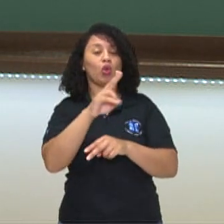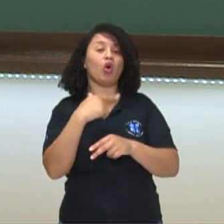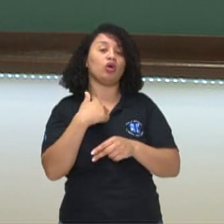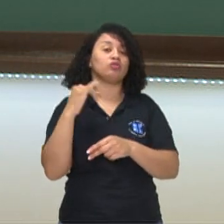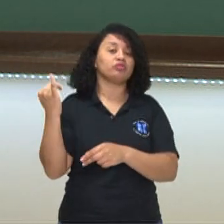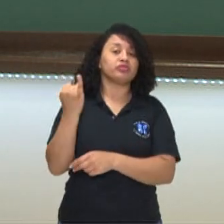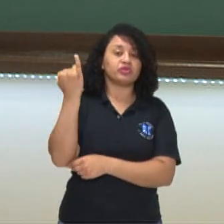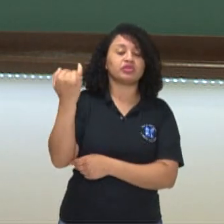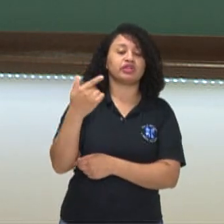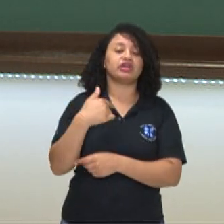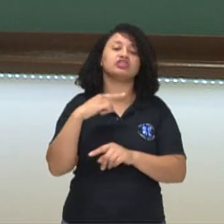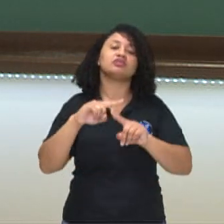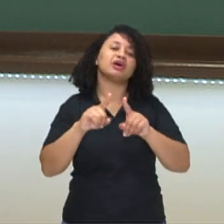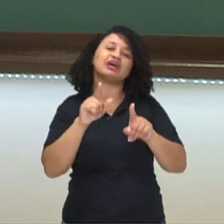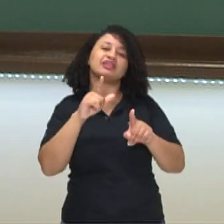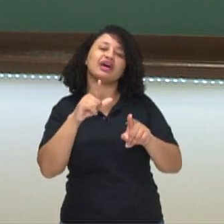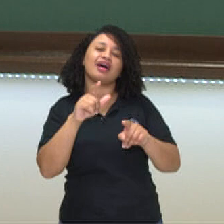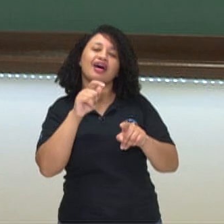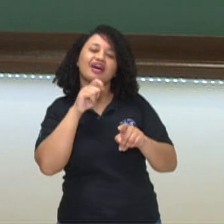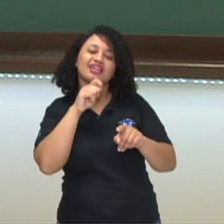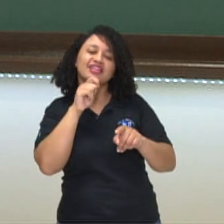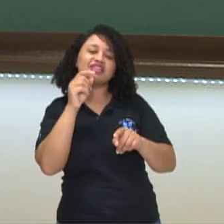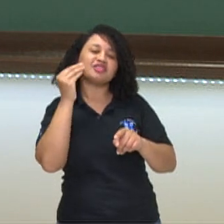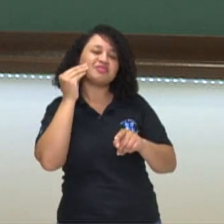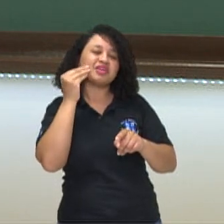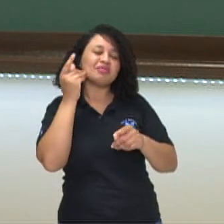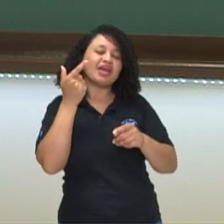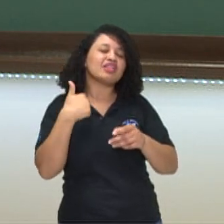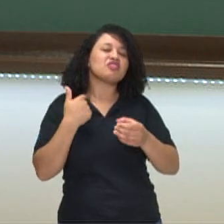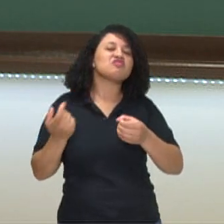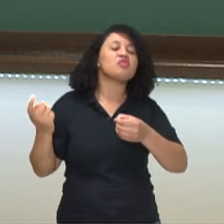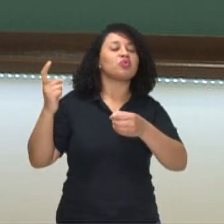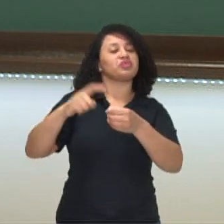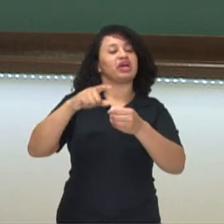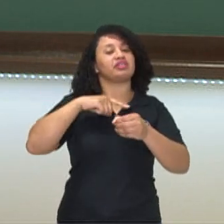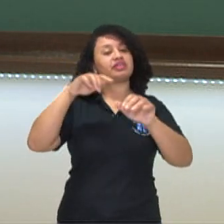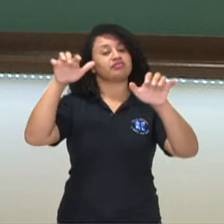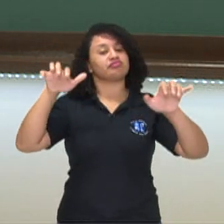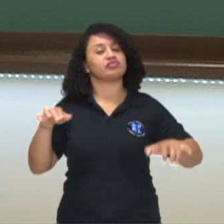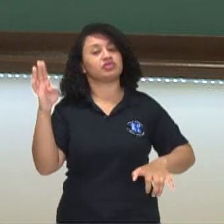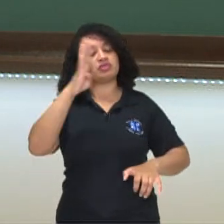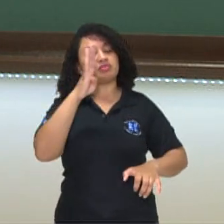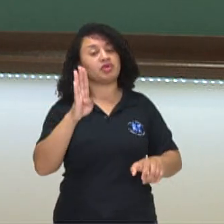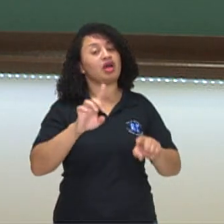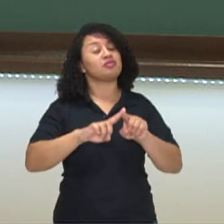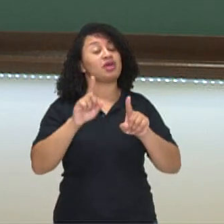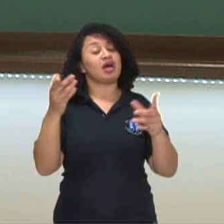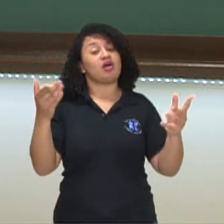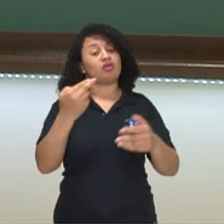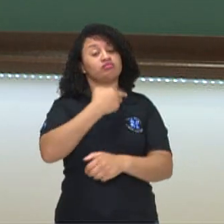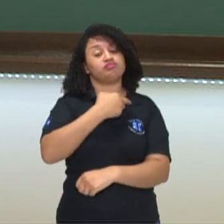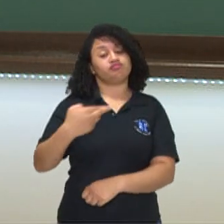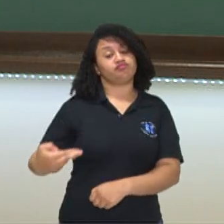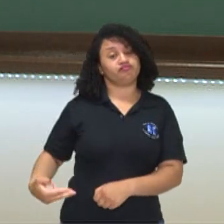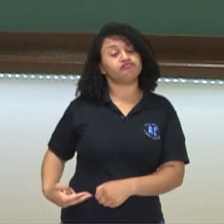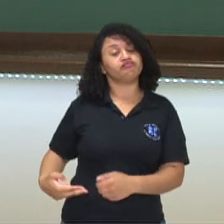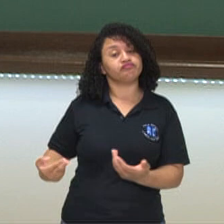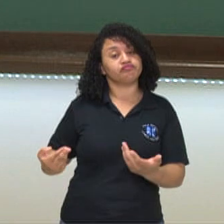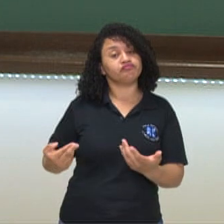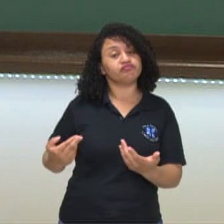né, discreto aí de retorno à monarquia no Brasil, embora nós sejamos uma república